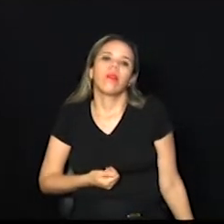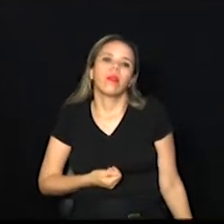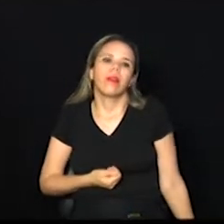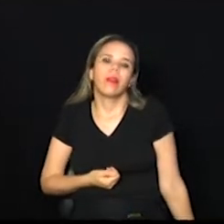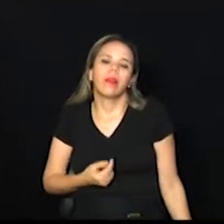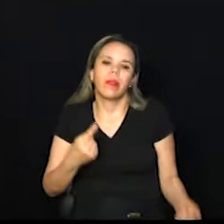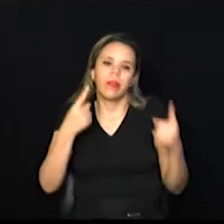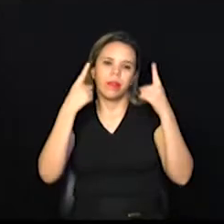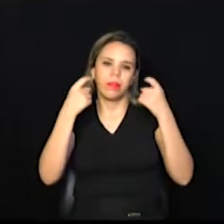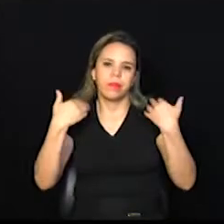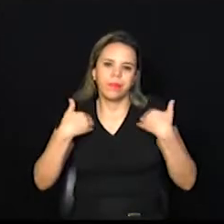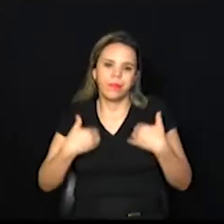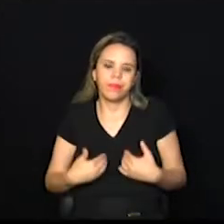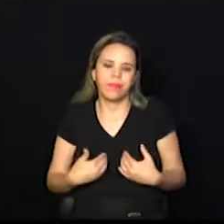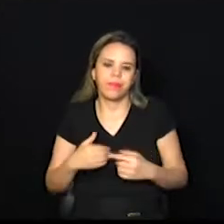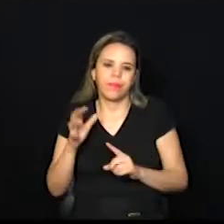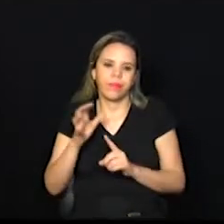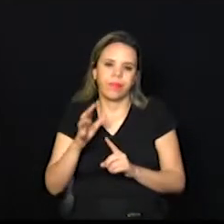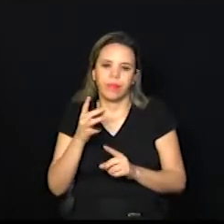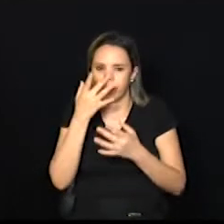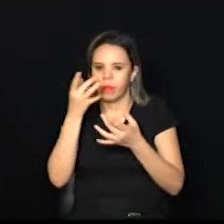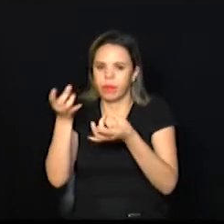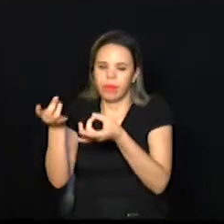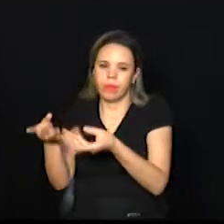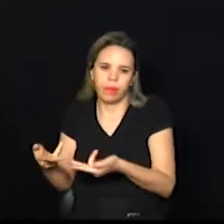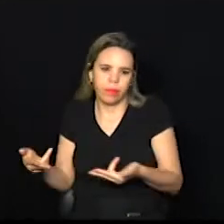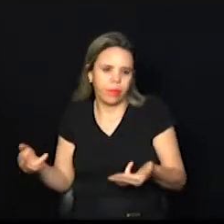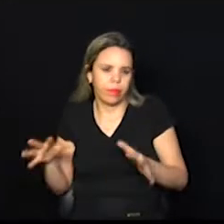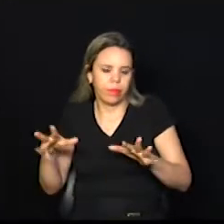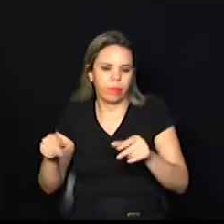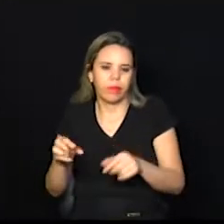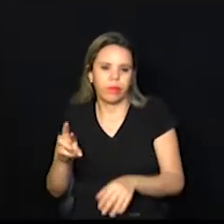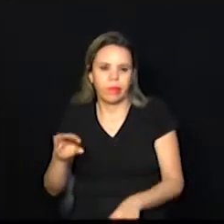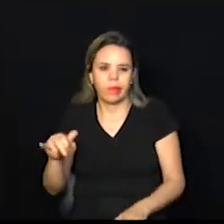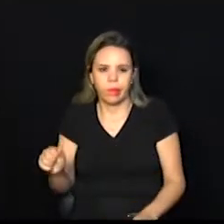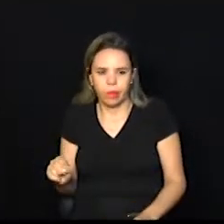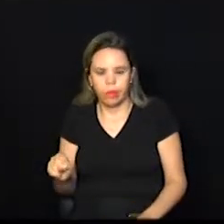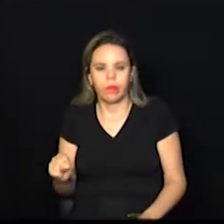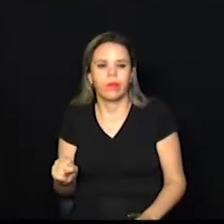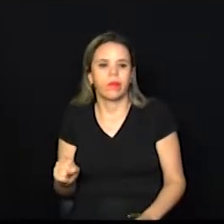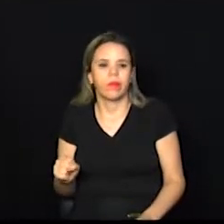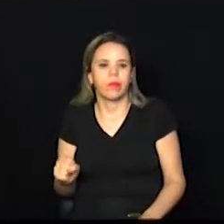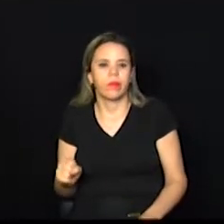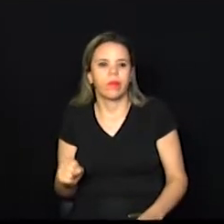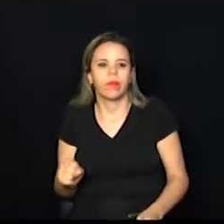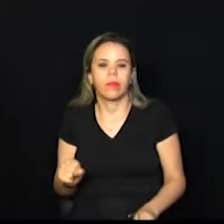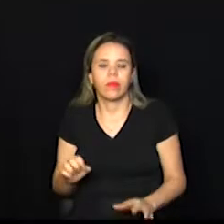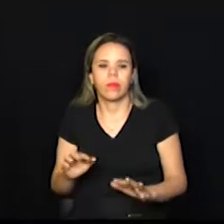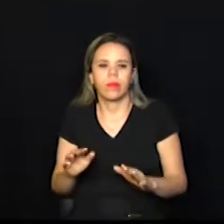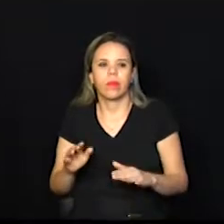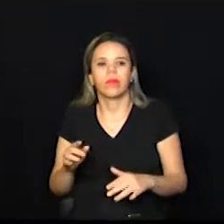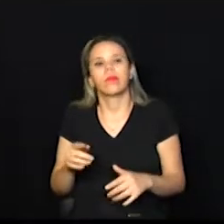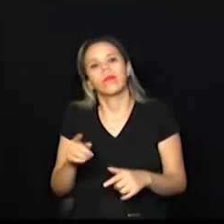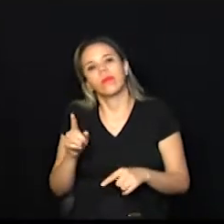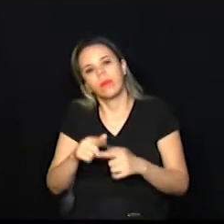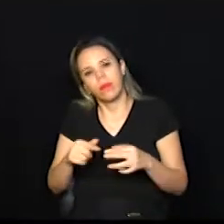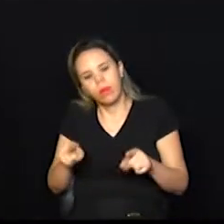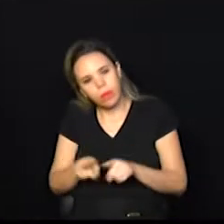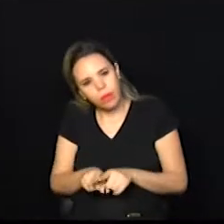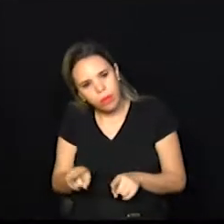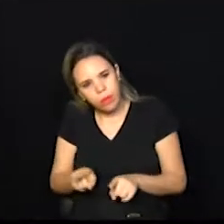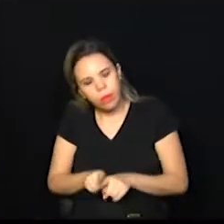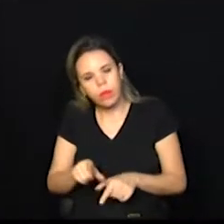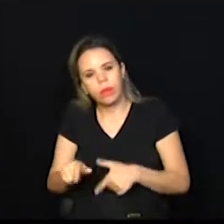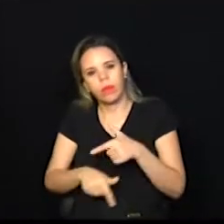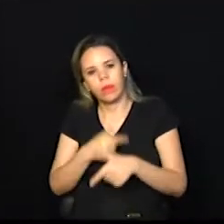violência física, a negligência, o abandono, tudo isso passa pelo CREAS, tá? A violência patrimonial, trabalho infantil em situação de rua e